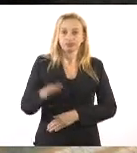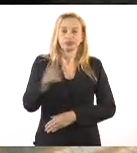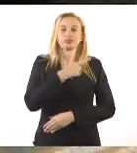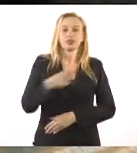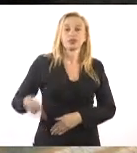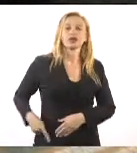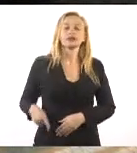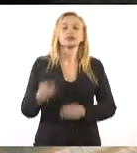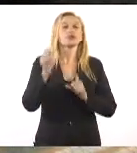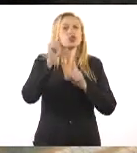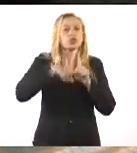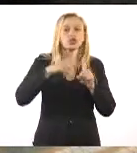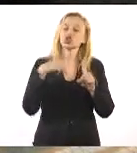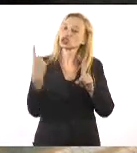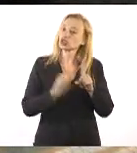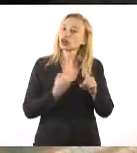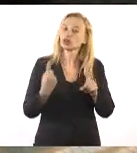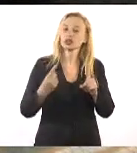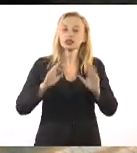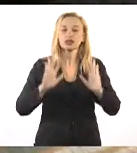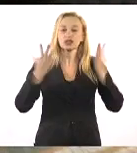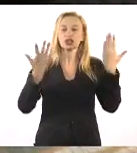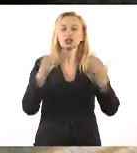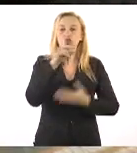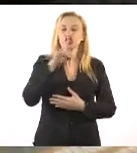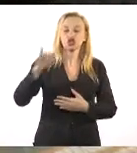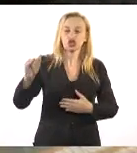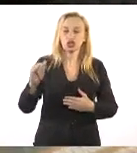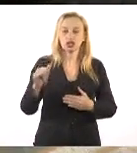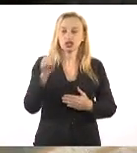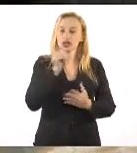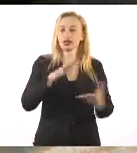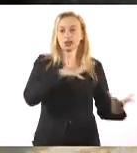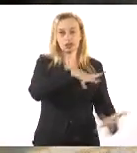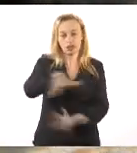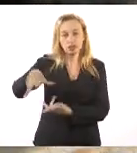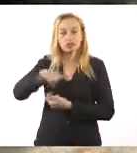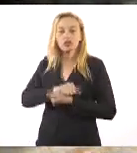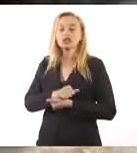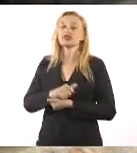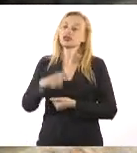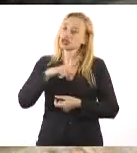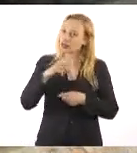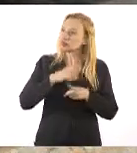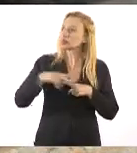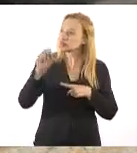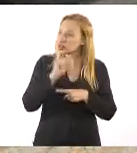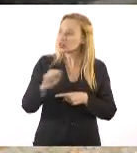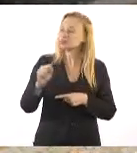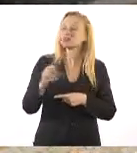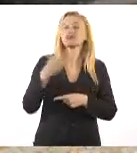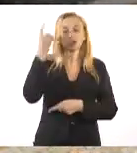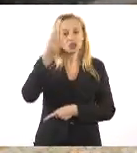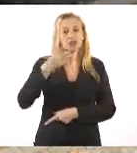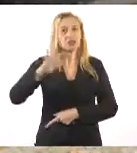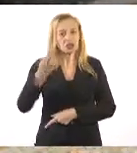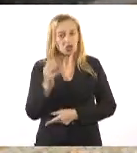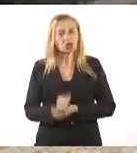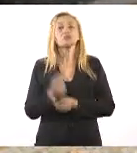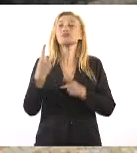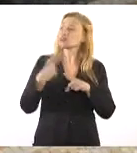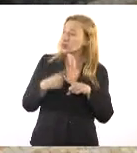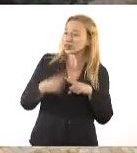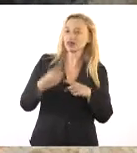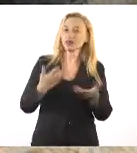No mês que comemoramos o Dia Internacional da Mulher, nós tivemos uma grande vitória, deputada Marta Rocha. Por quê?